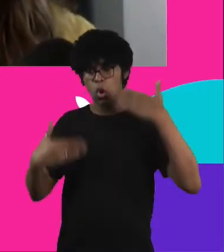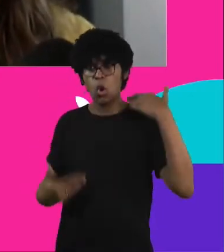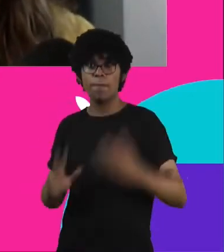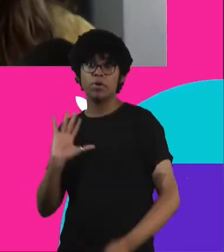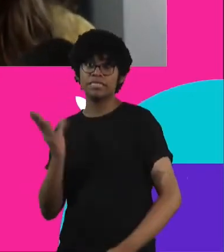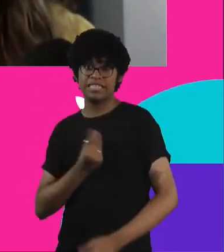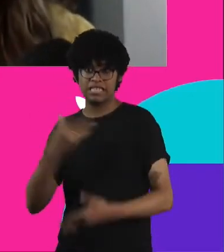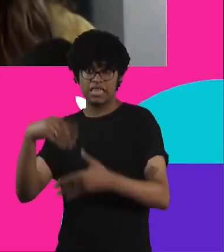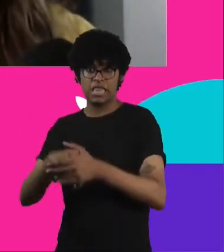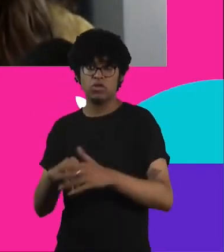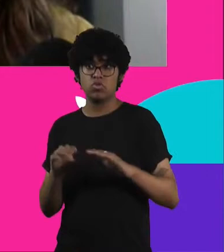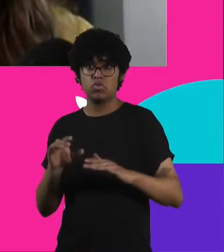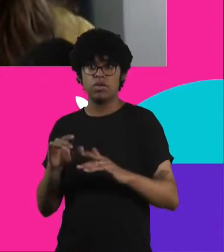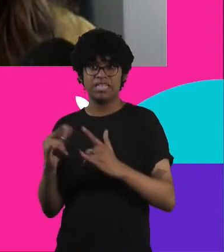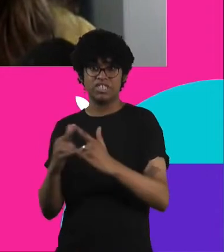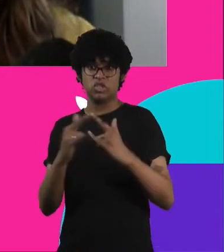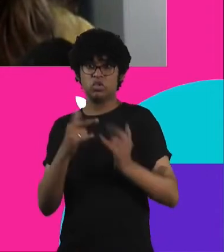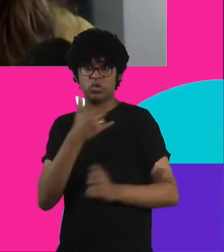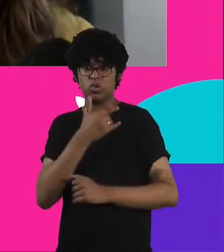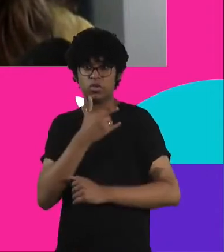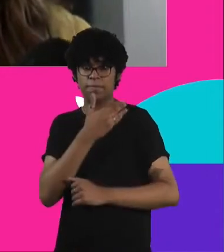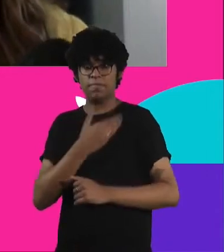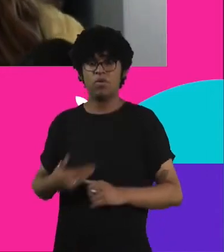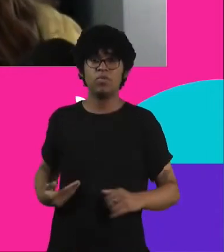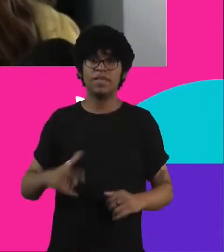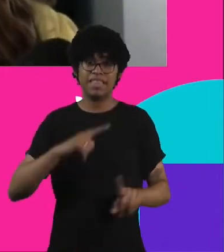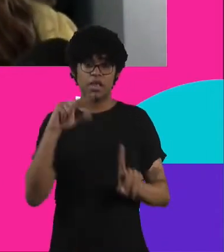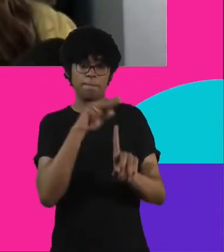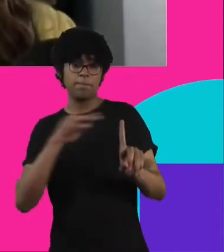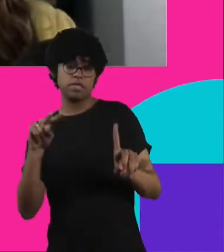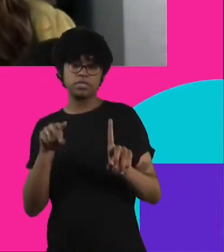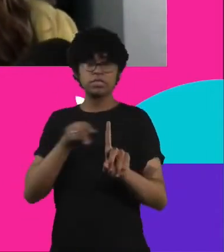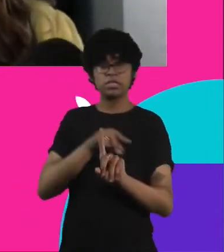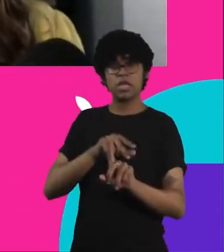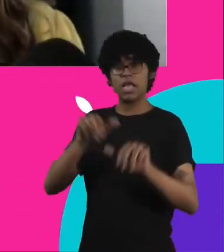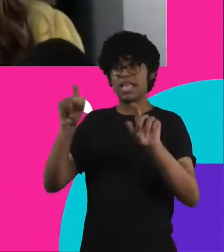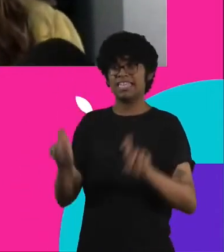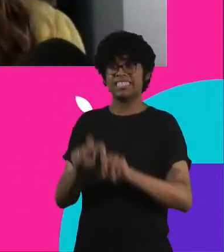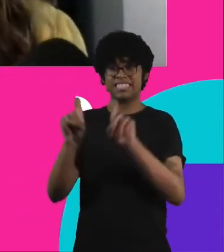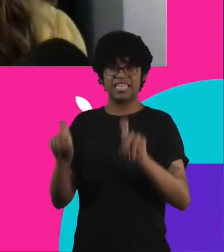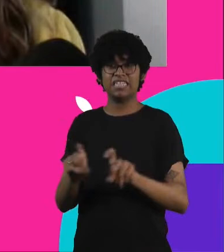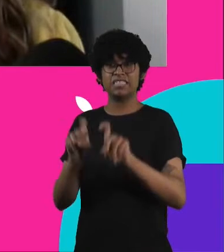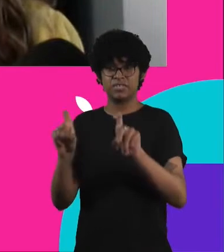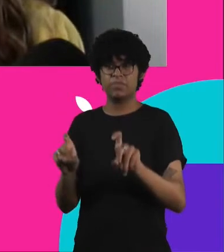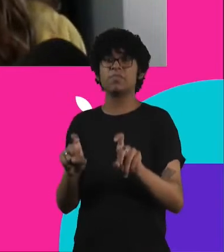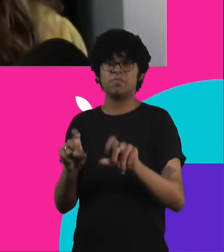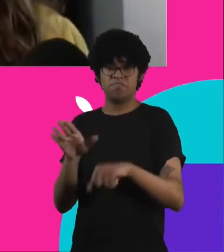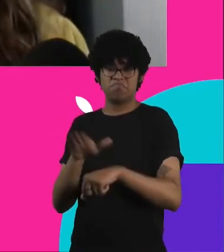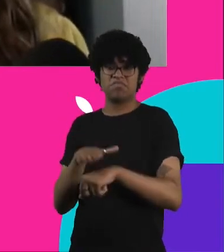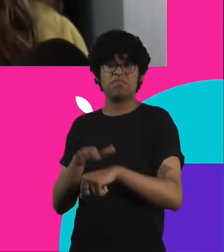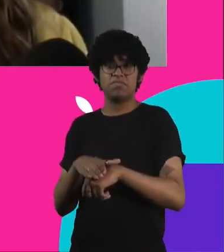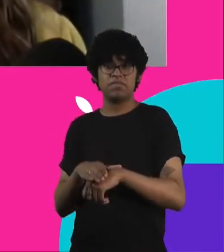espaços públicos e demonstraram que existem vieses na automatização dessas possibilidades